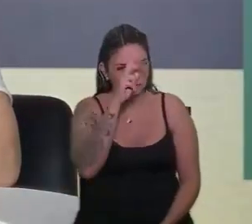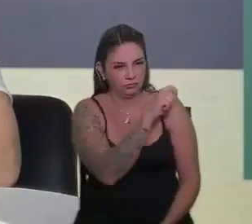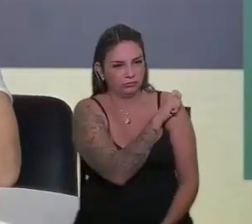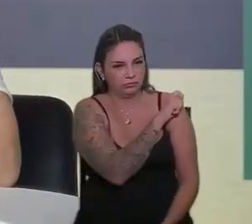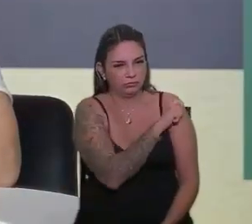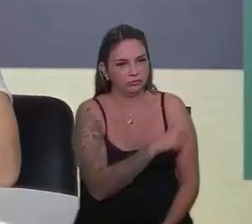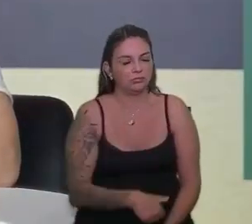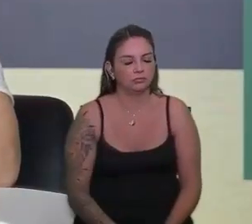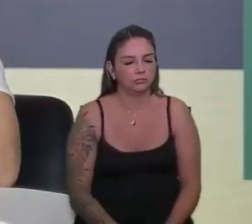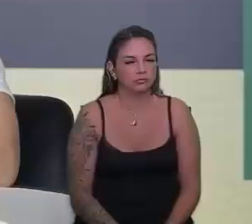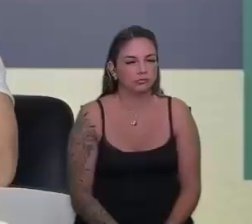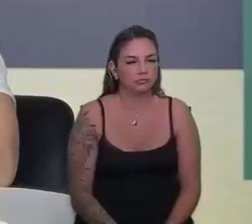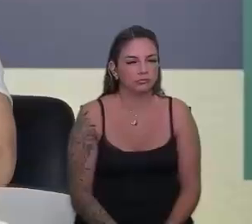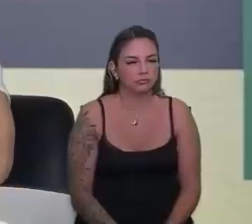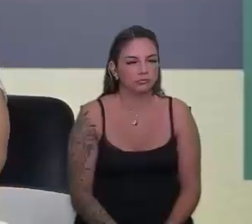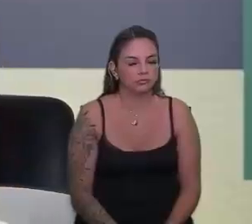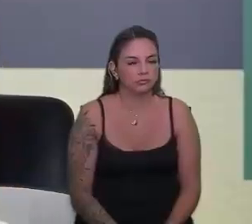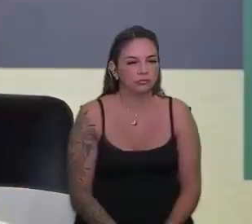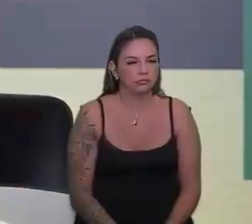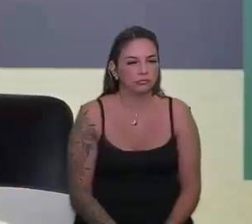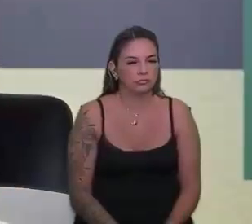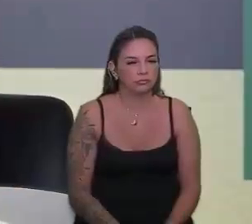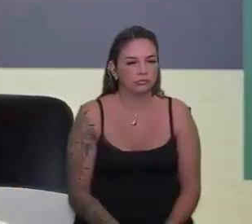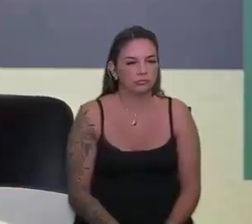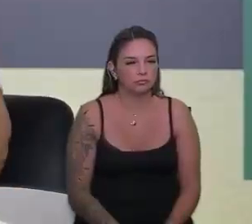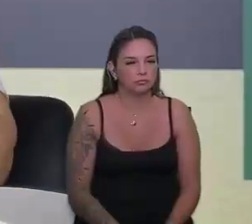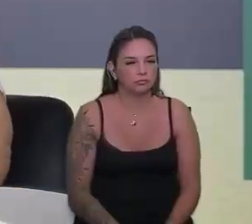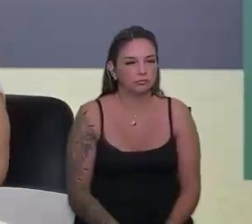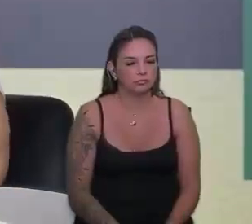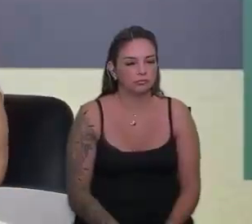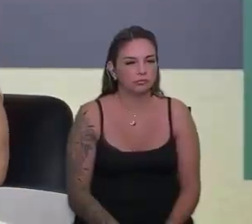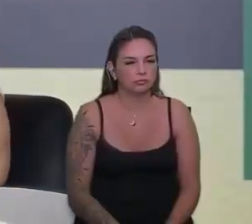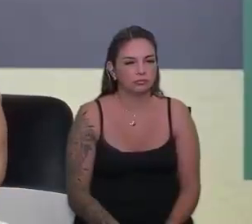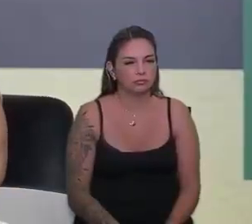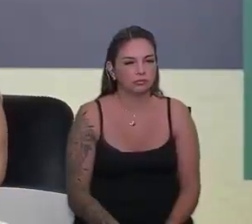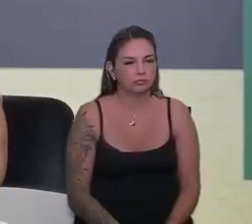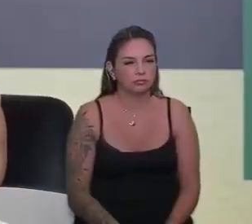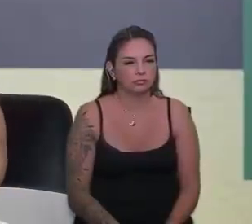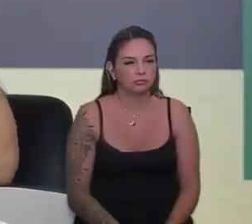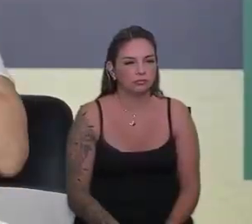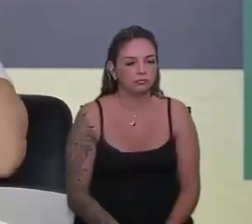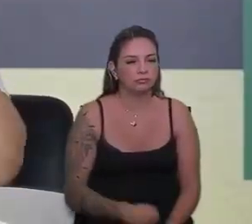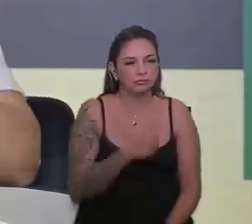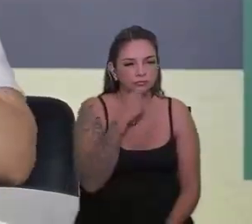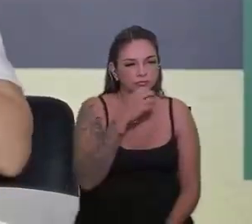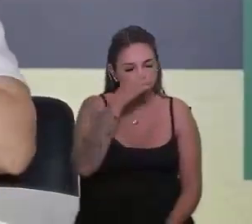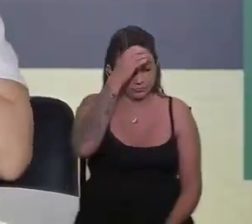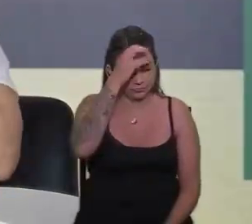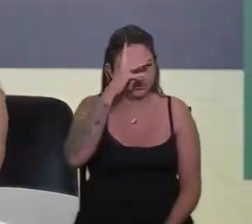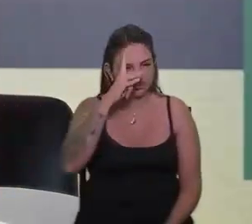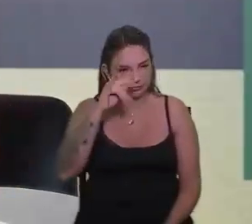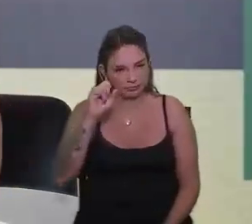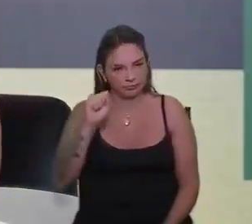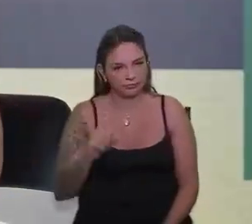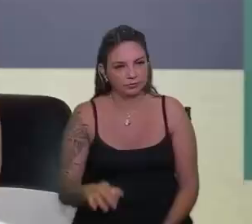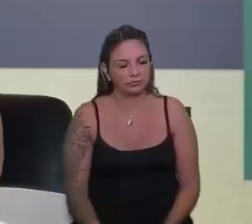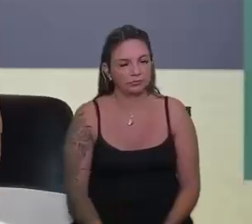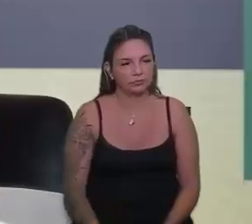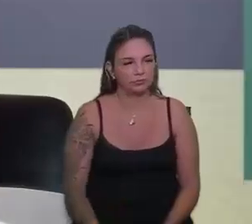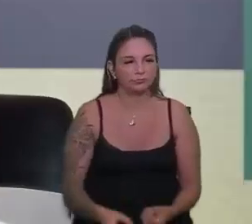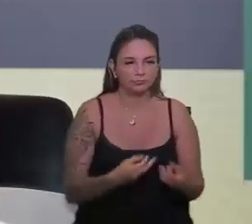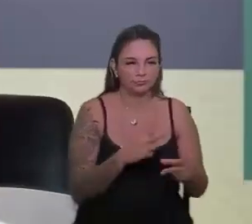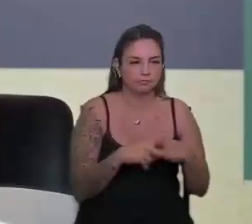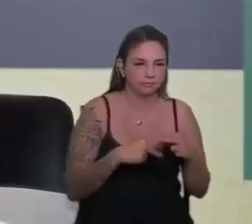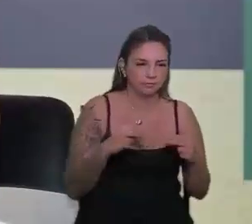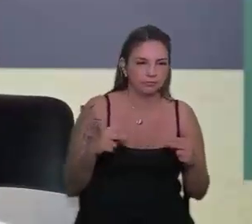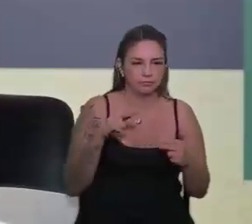acho que, sim, os pais, né, pegar um livro e ler com os filhos, os avós, os tios, os padrinhos, darem